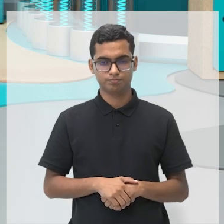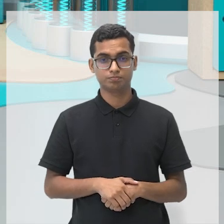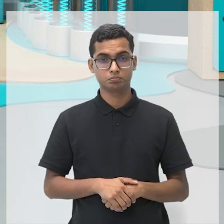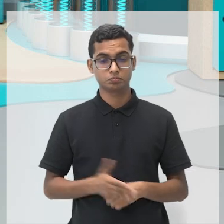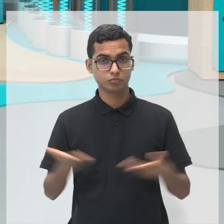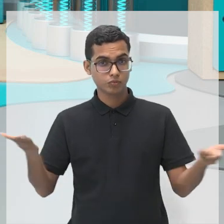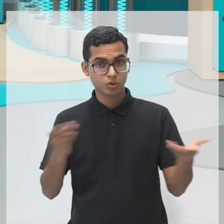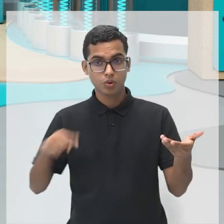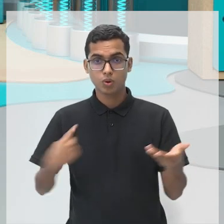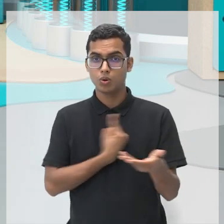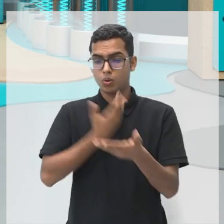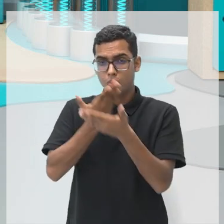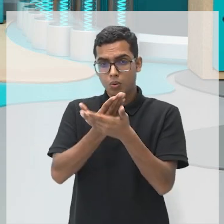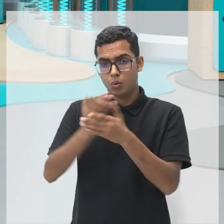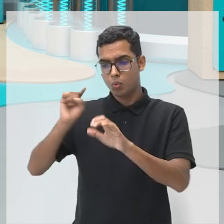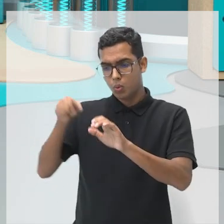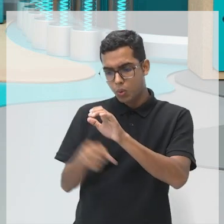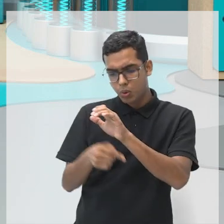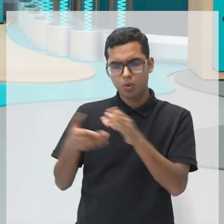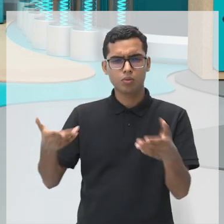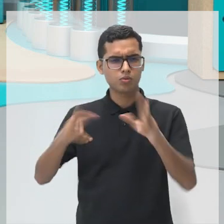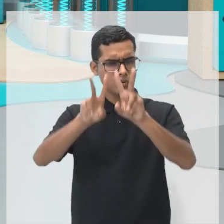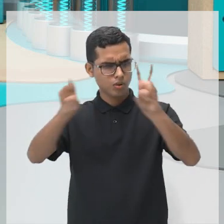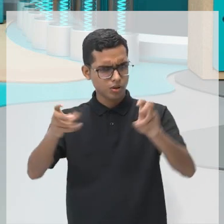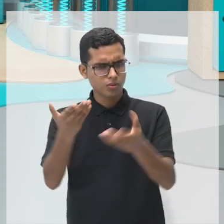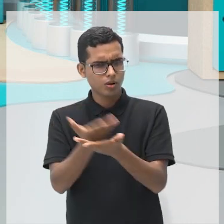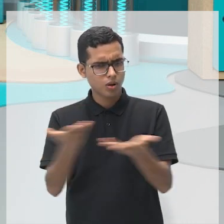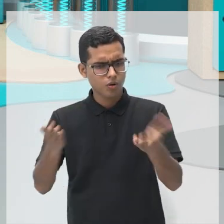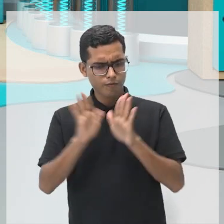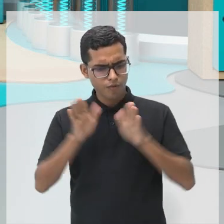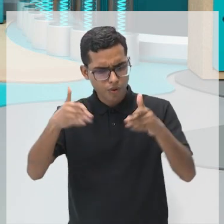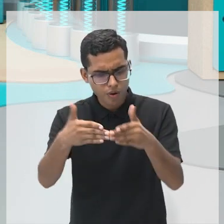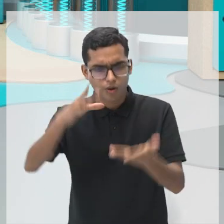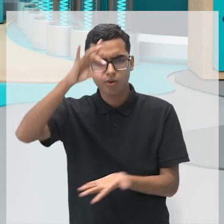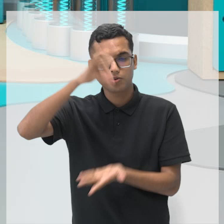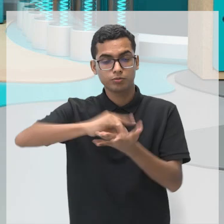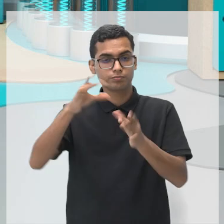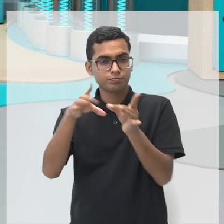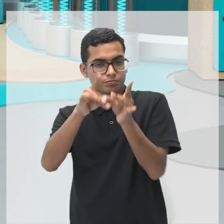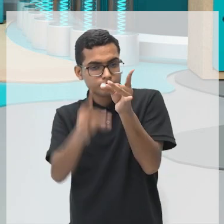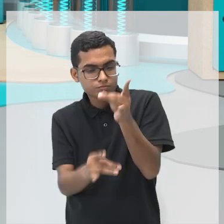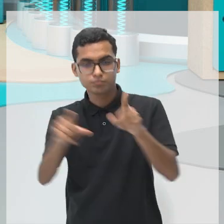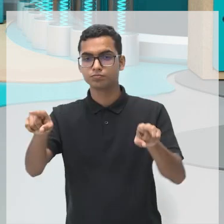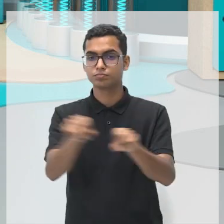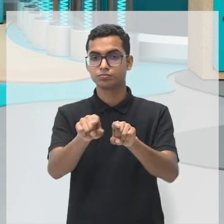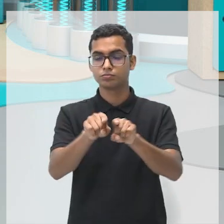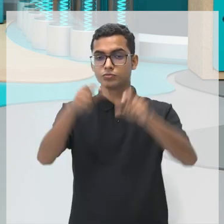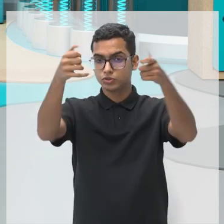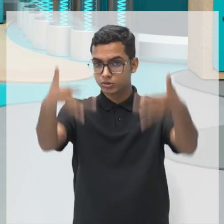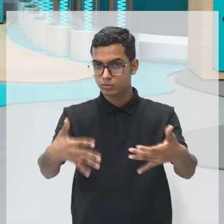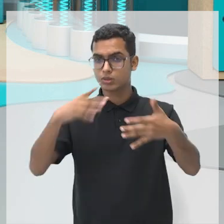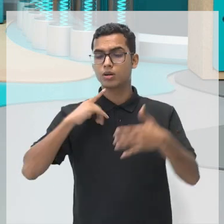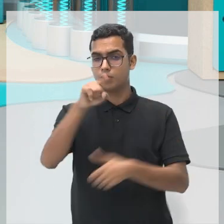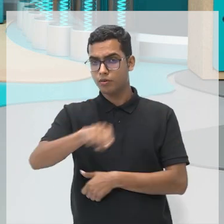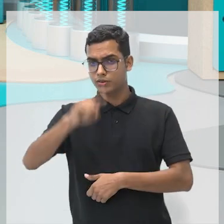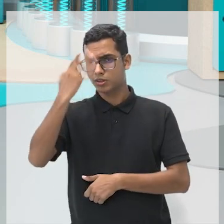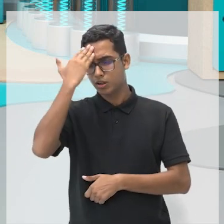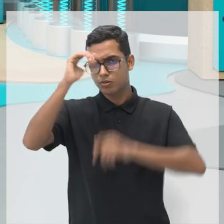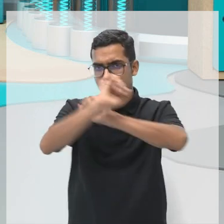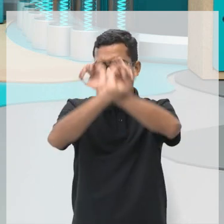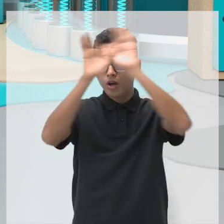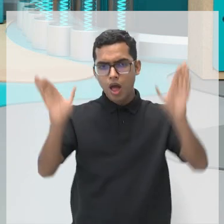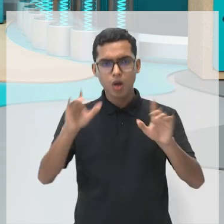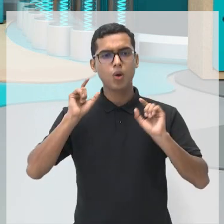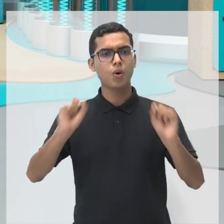mais no objeto de conhecimento da nossa aula. E eu quero deixar claro para vocês, antes de começar, que